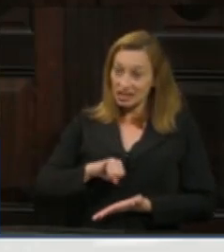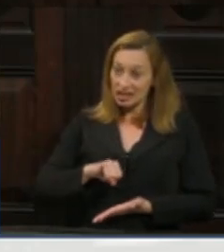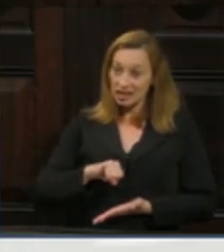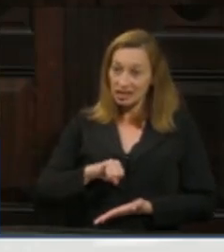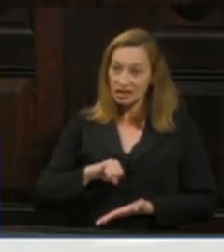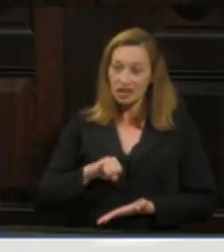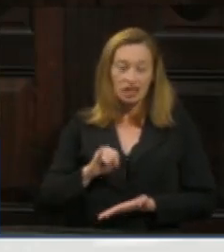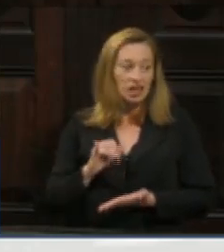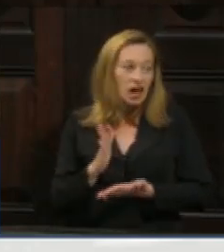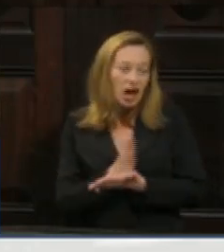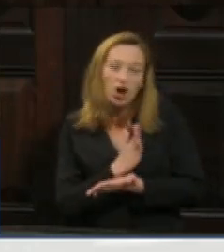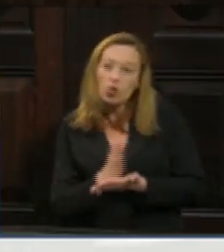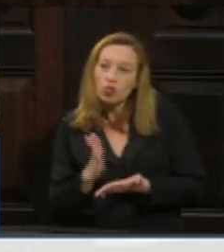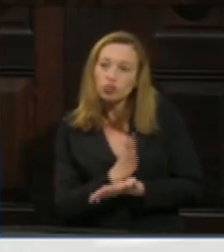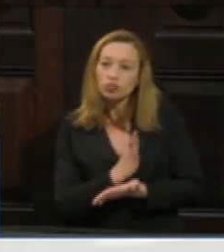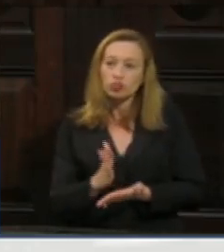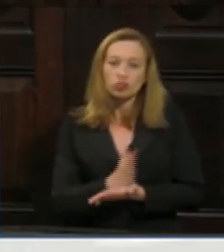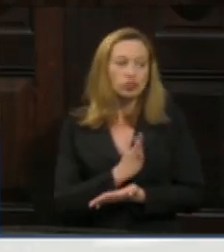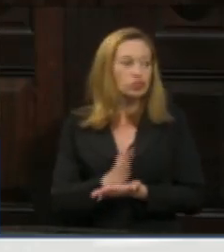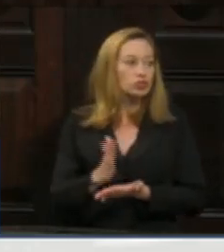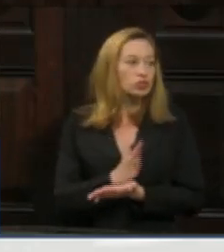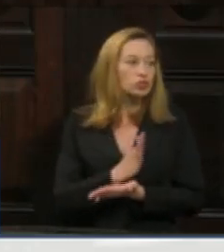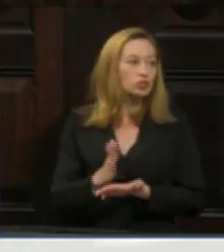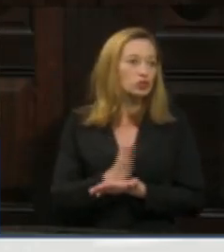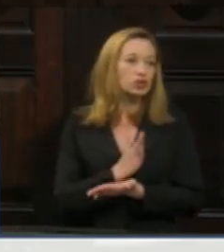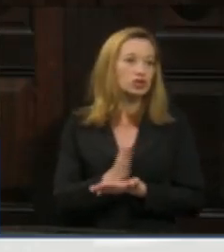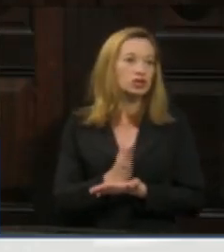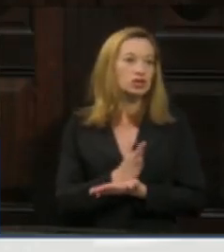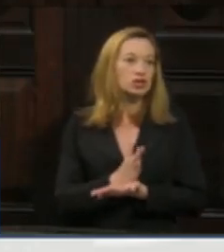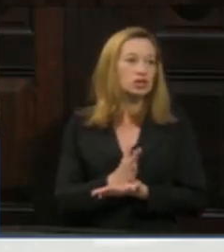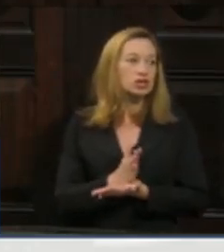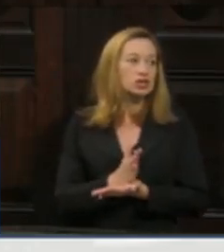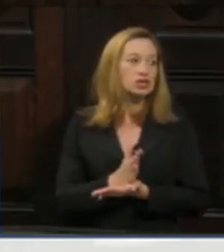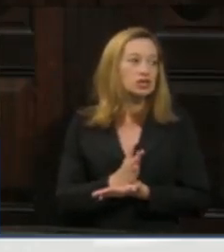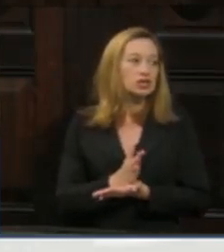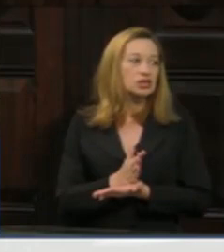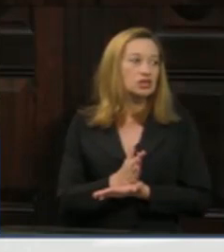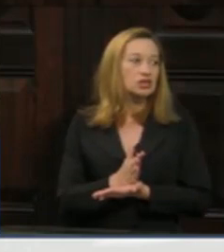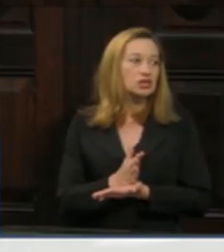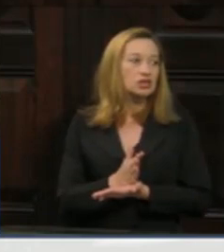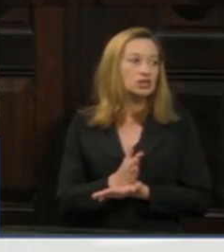profundamente assediado pelo deputado Flávio Serafini.